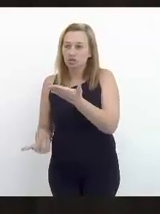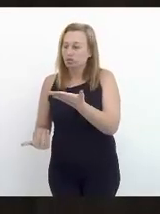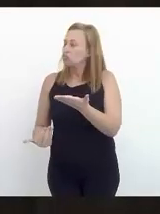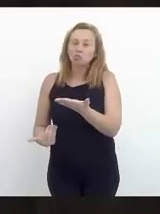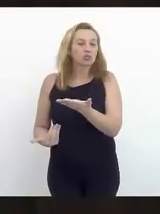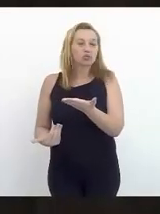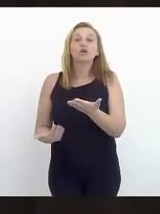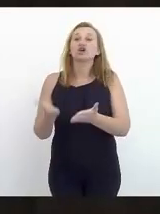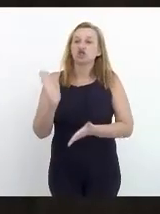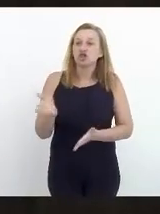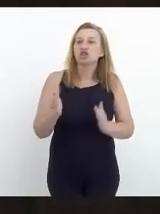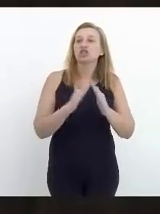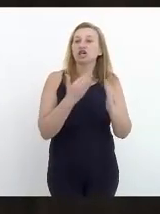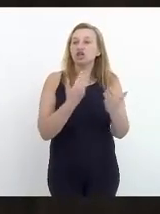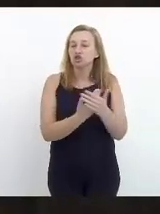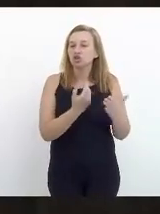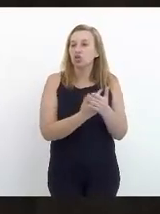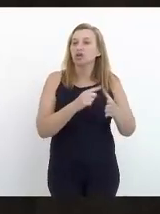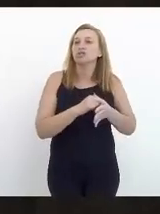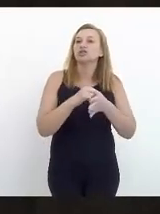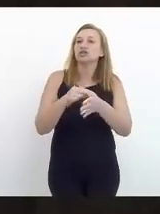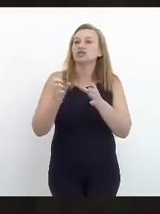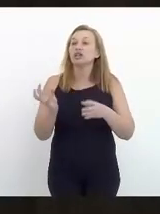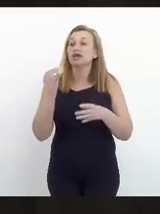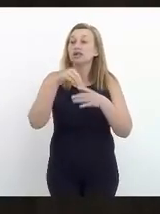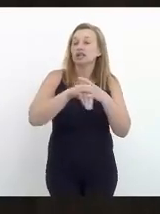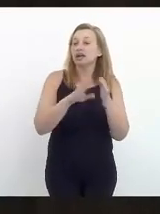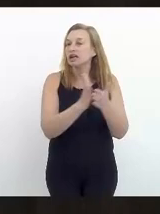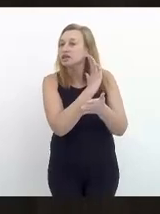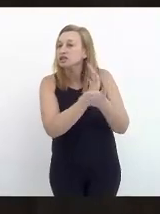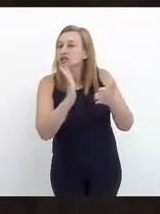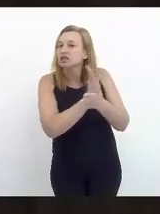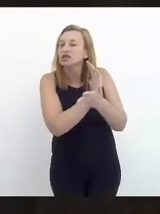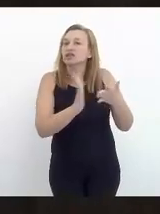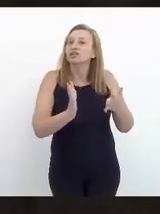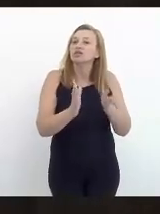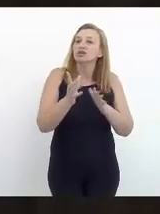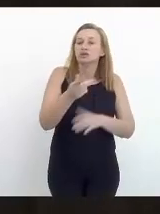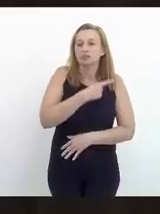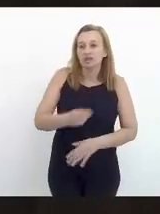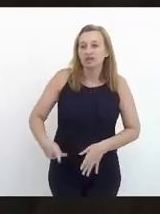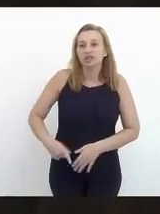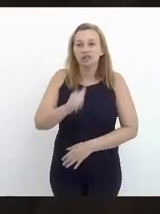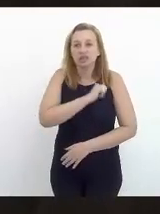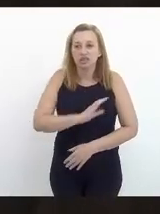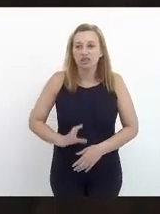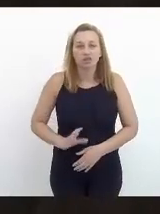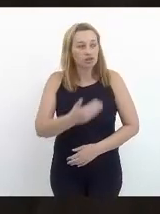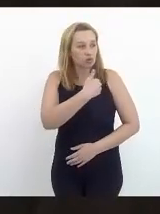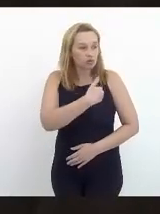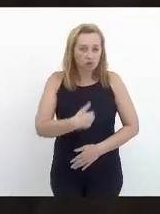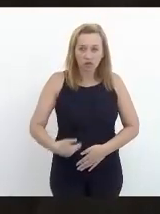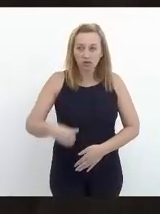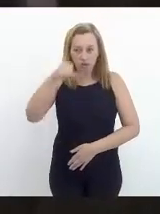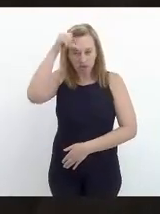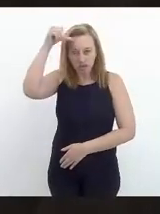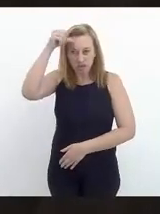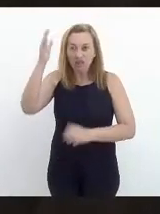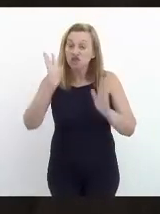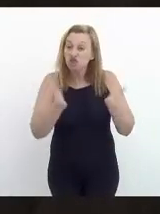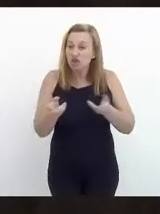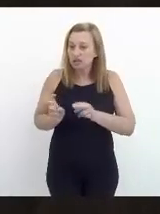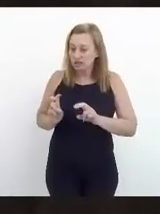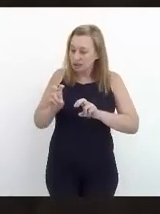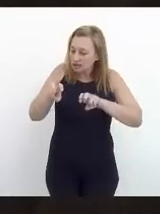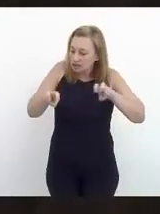no papel de líder, reiteradas vezes, dito que o presidente André Siciliano e o governador Cláudio Castro já haviam sentado